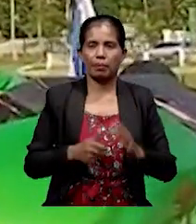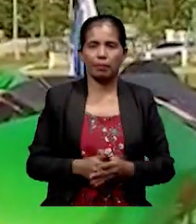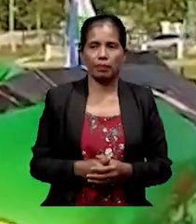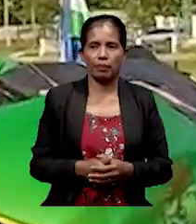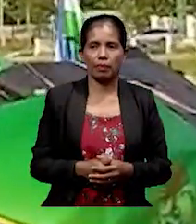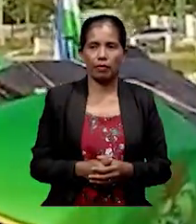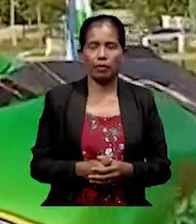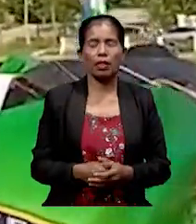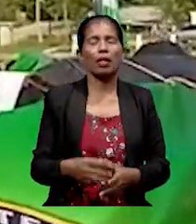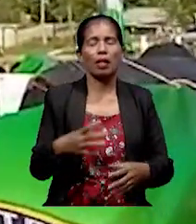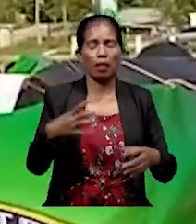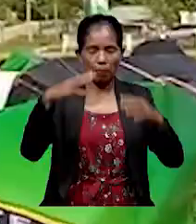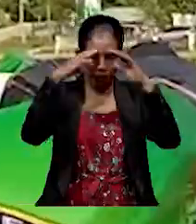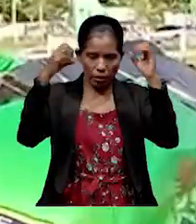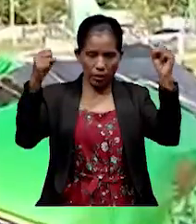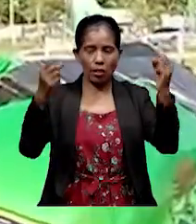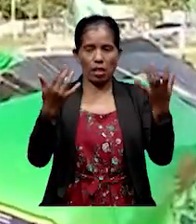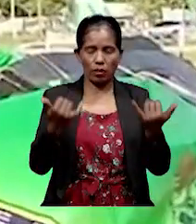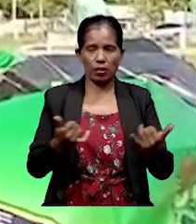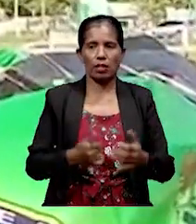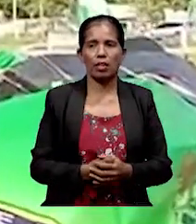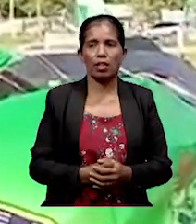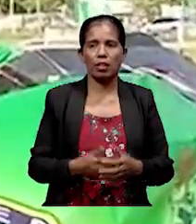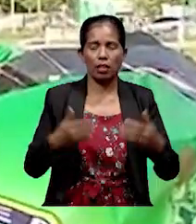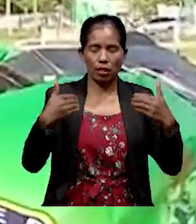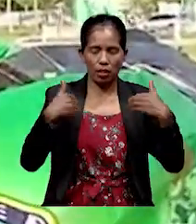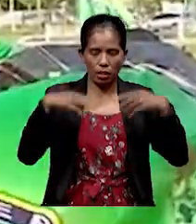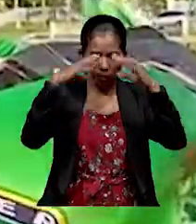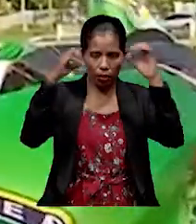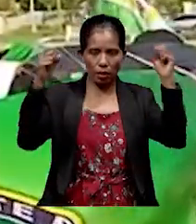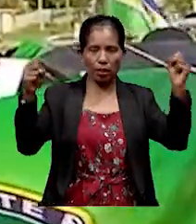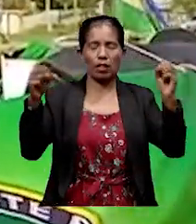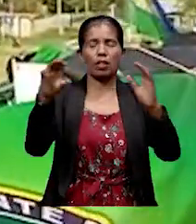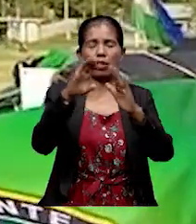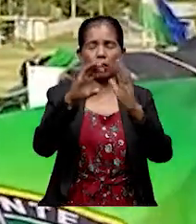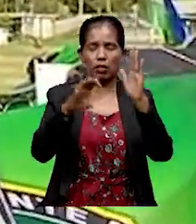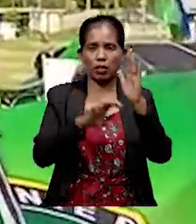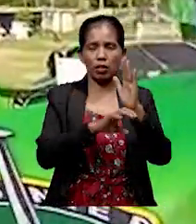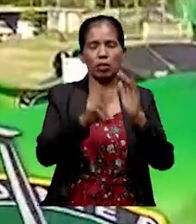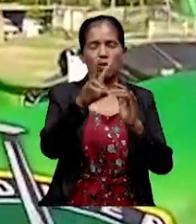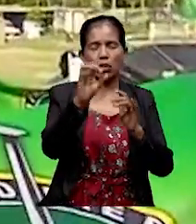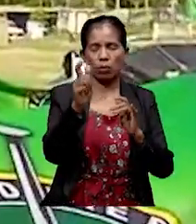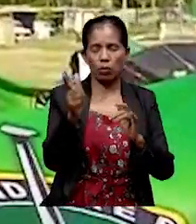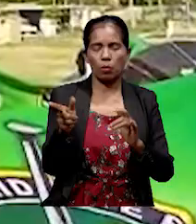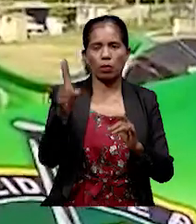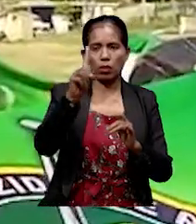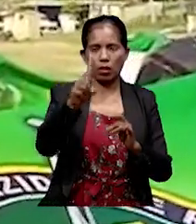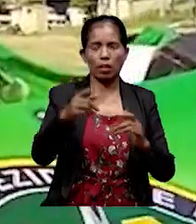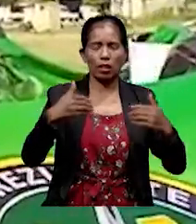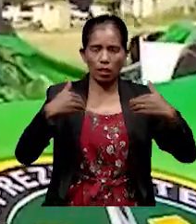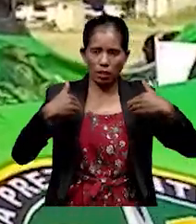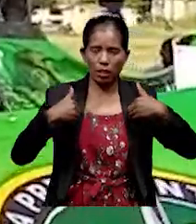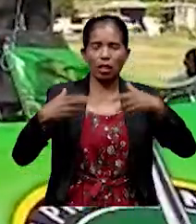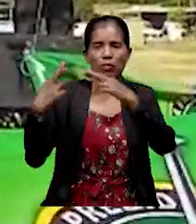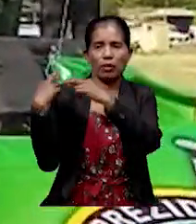E presidente agora, né? Nem é presidente da Assembleia Constituinte de 2001. Nem é aqui a te ver, leu,